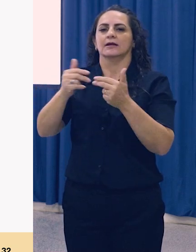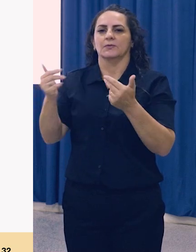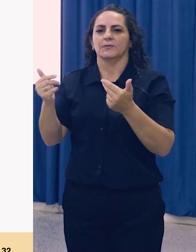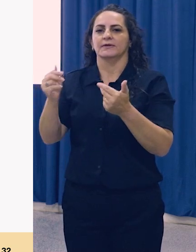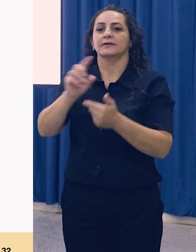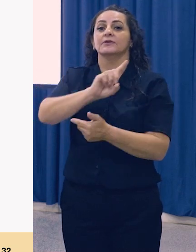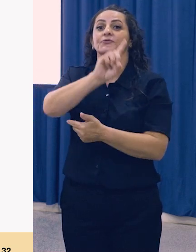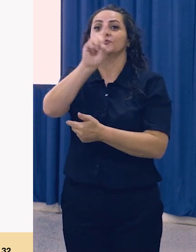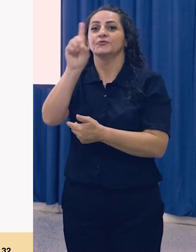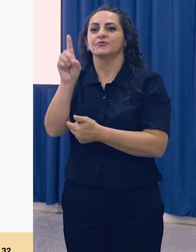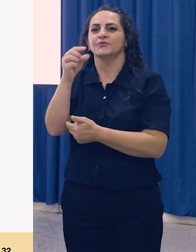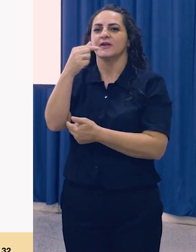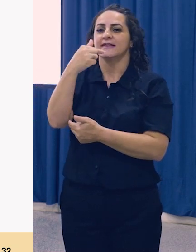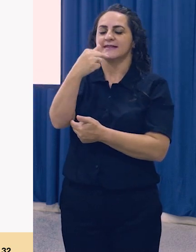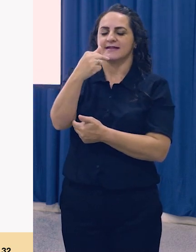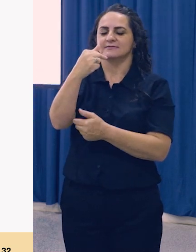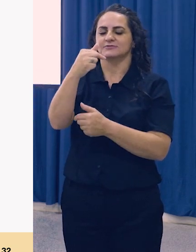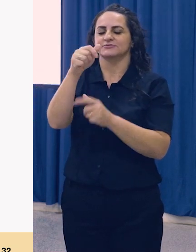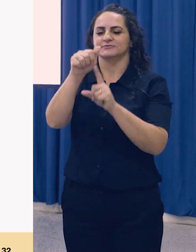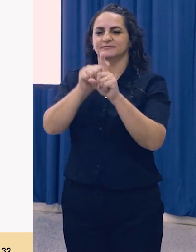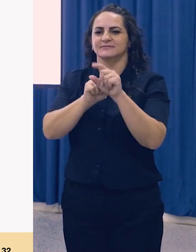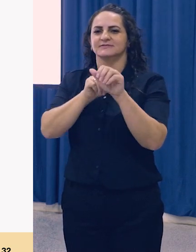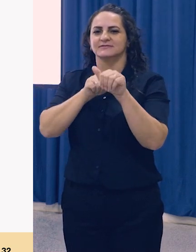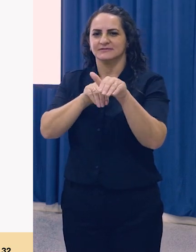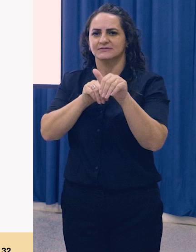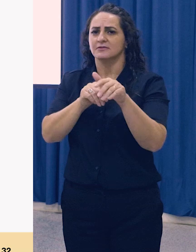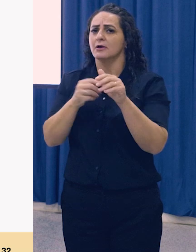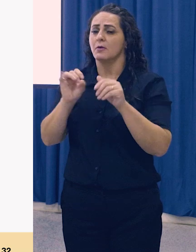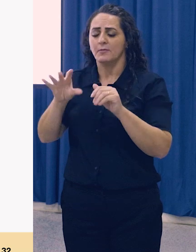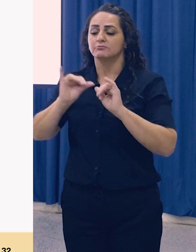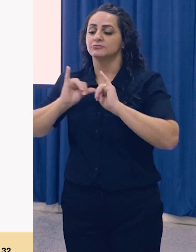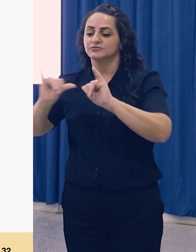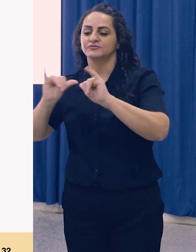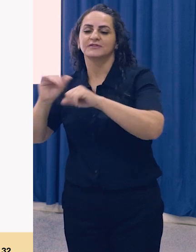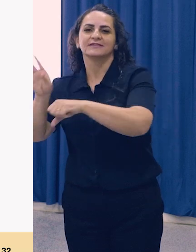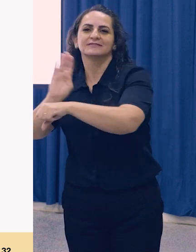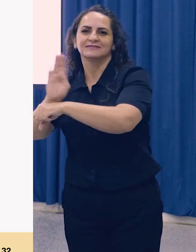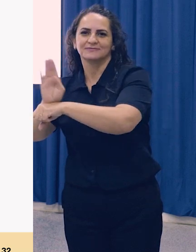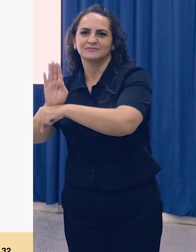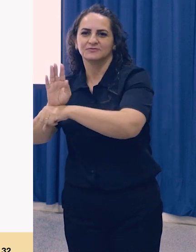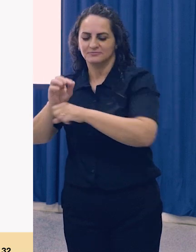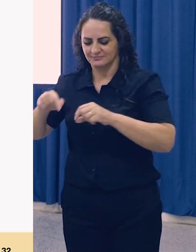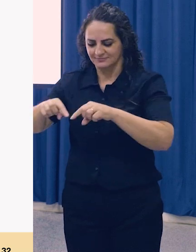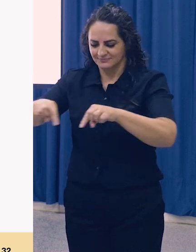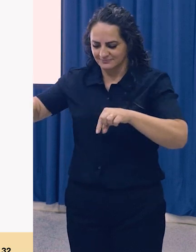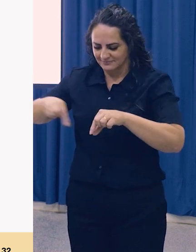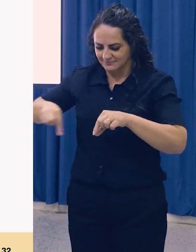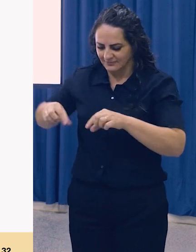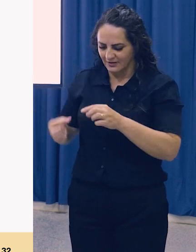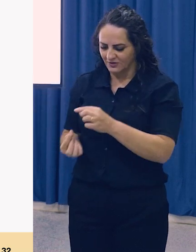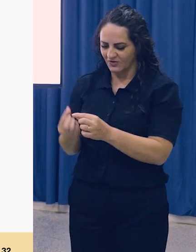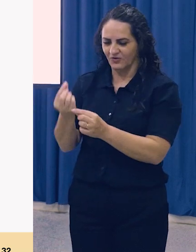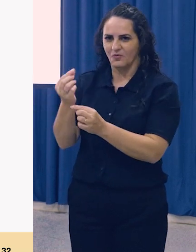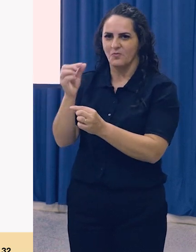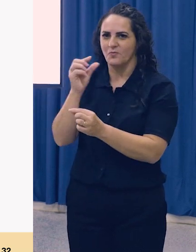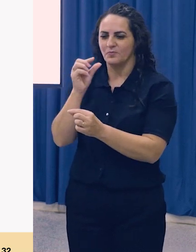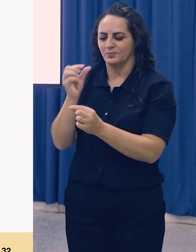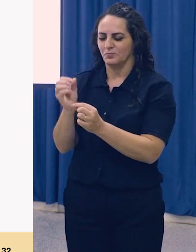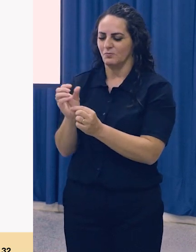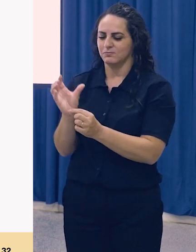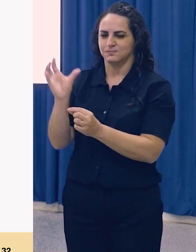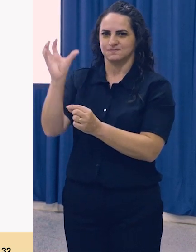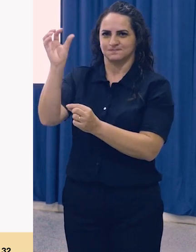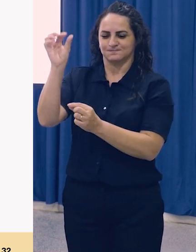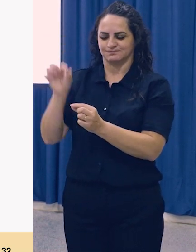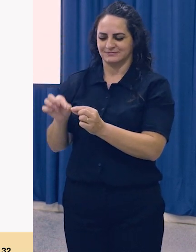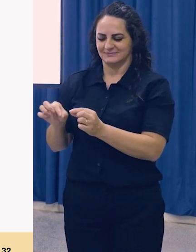7 de setembro. Então é a divulgação do filme, com o balão preso no bueiro, tem tudo a ver com a narrativa. É algo que